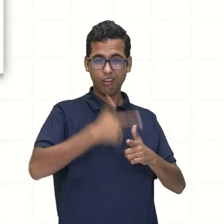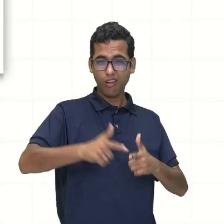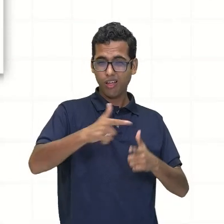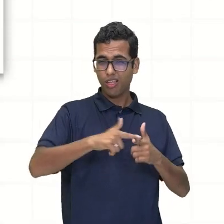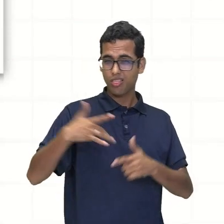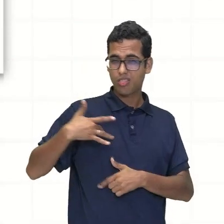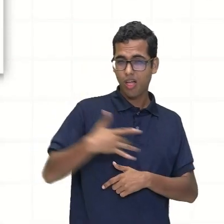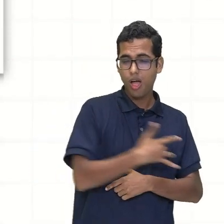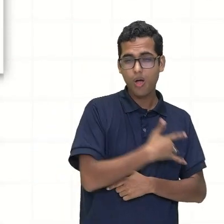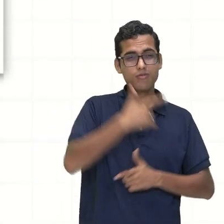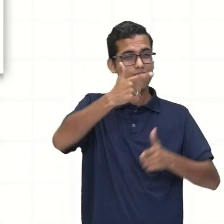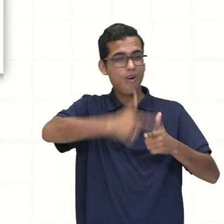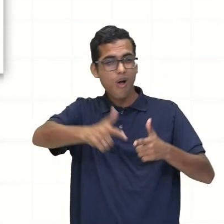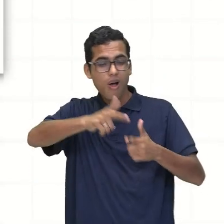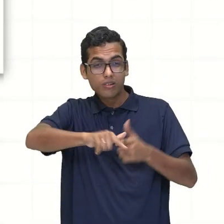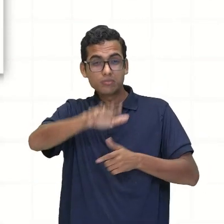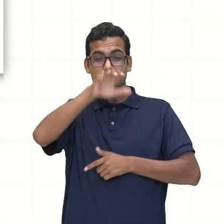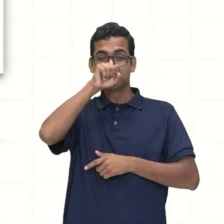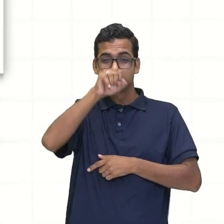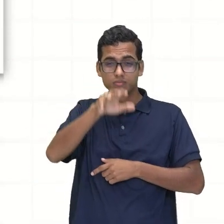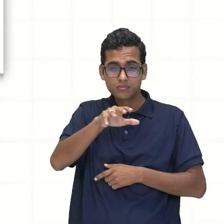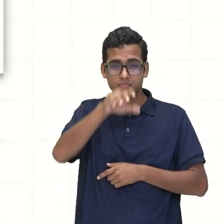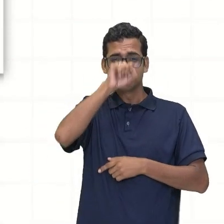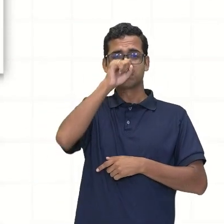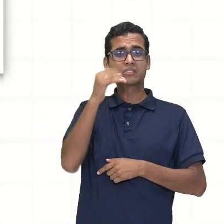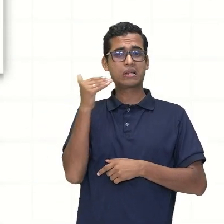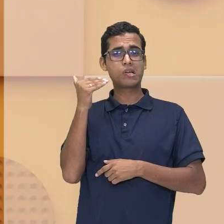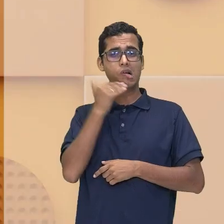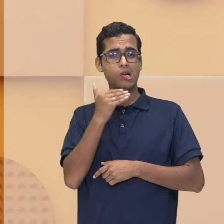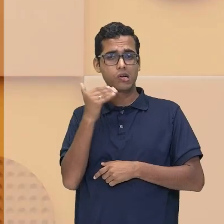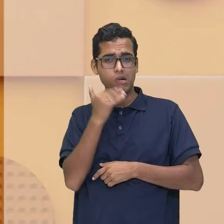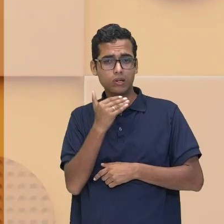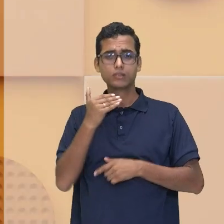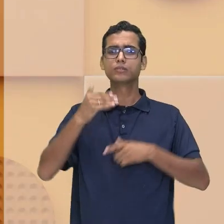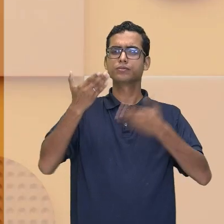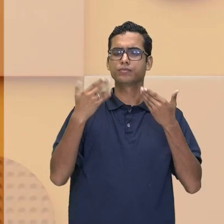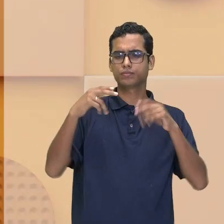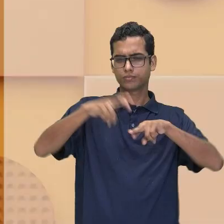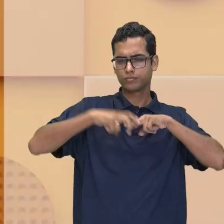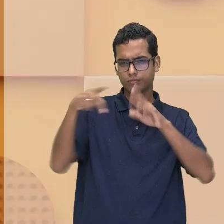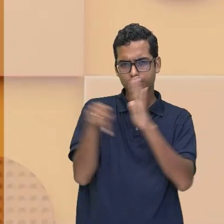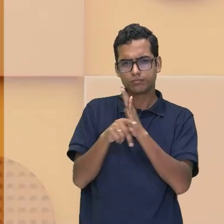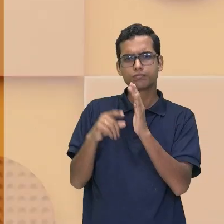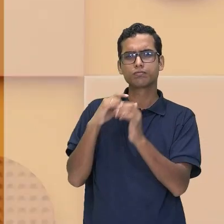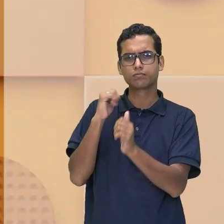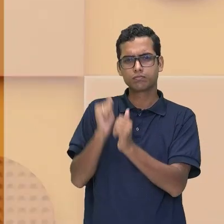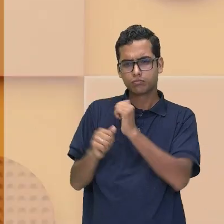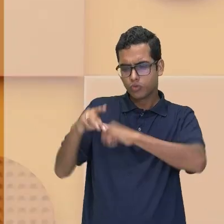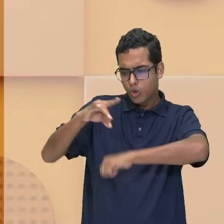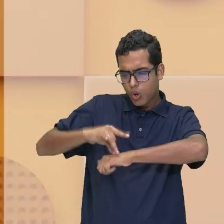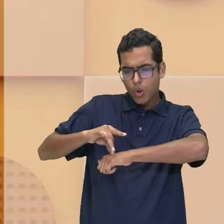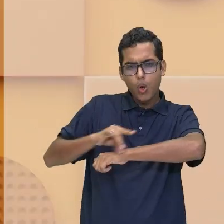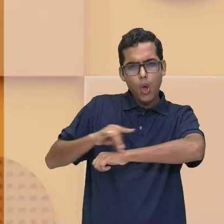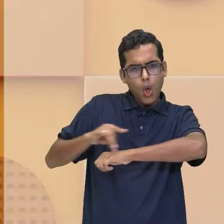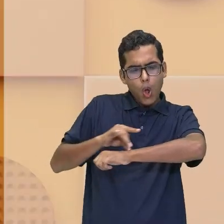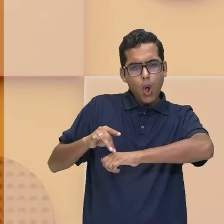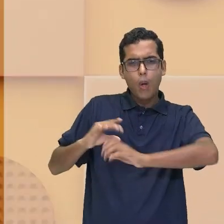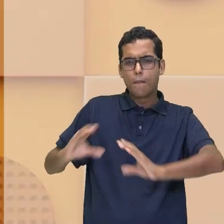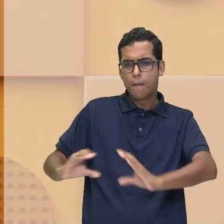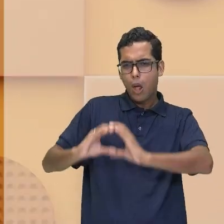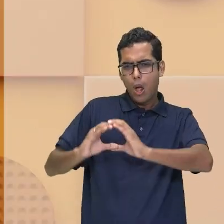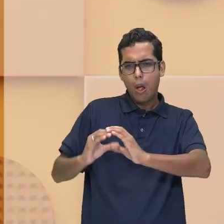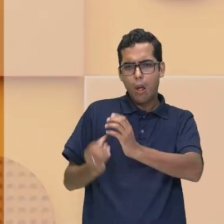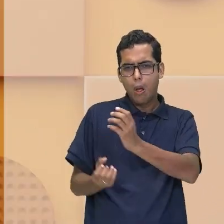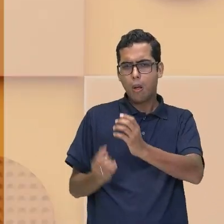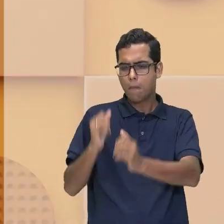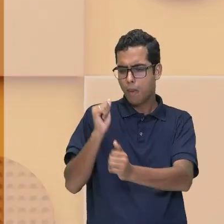gente percebe mais a queima desse combustível fóssil, ele também vai contribuir aí, principalmente nessas áreas